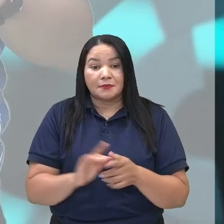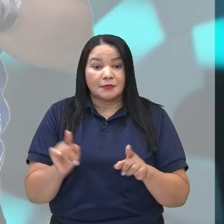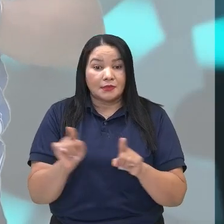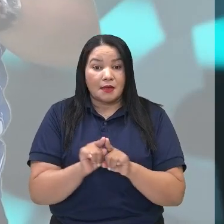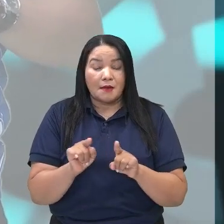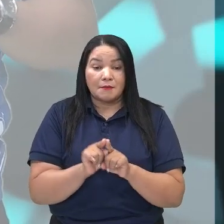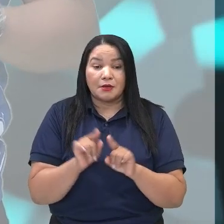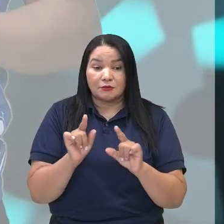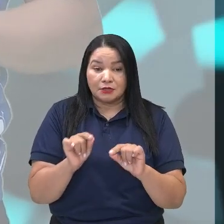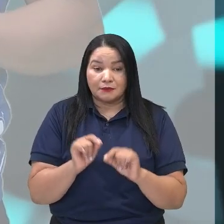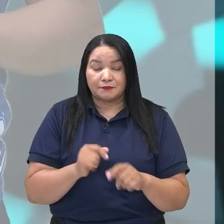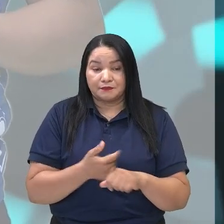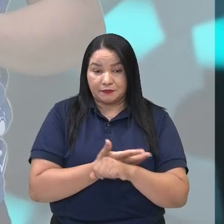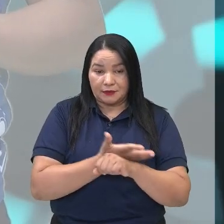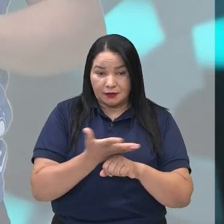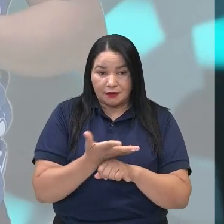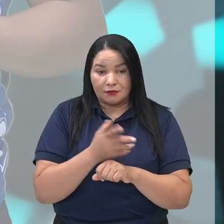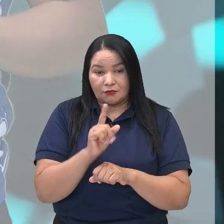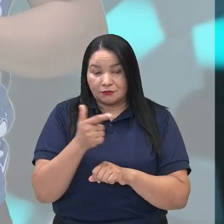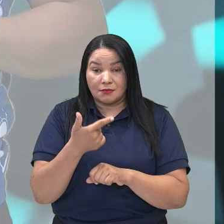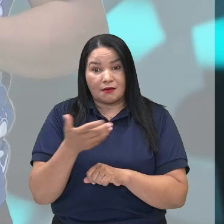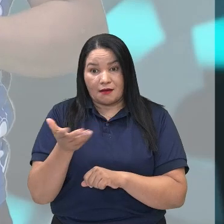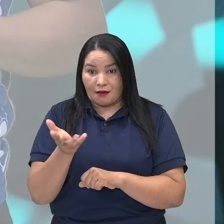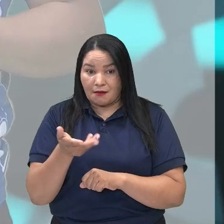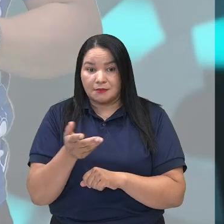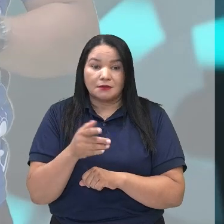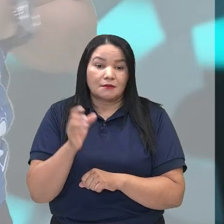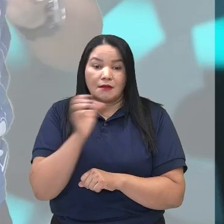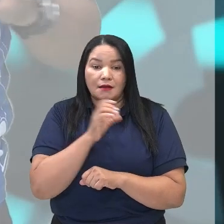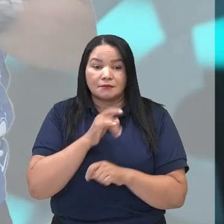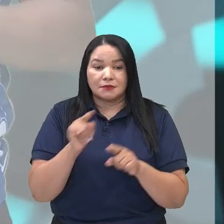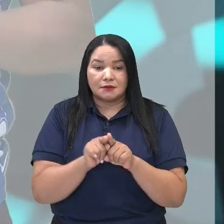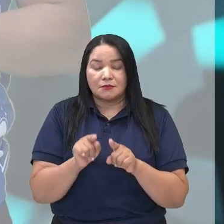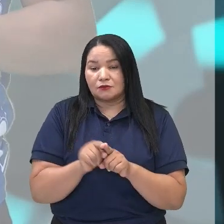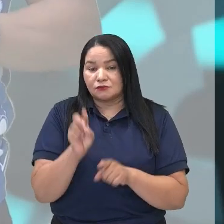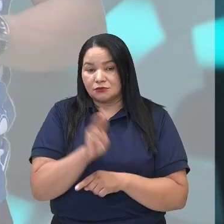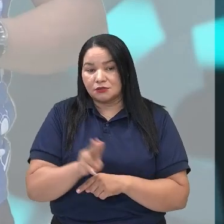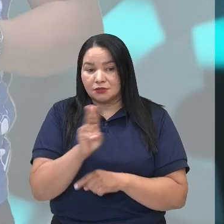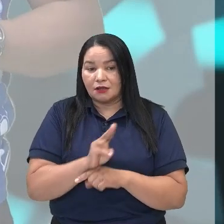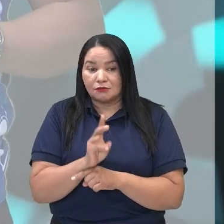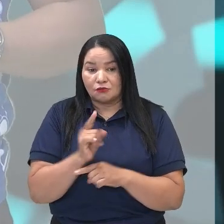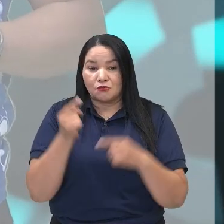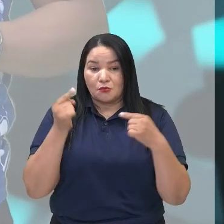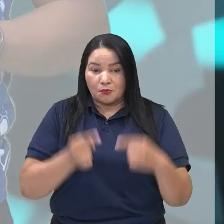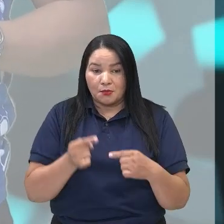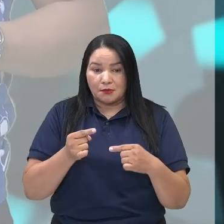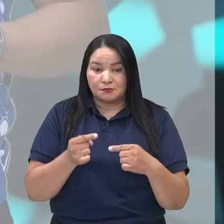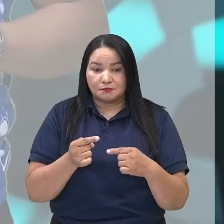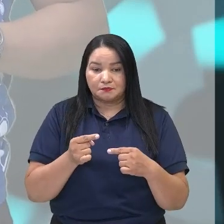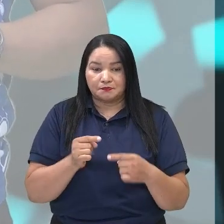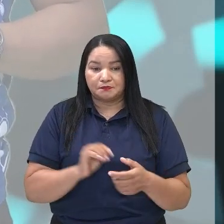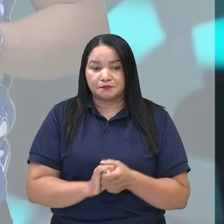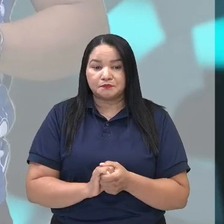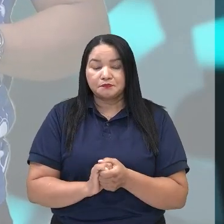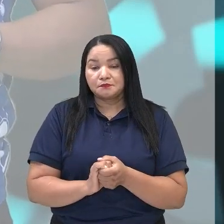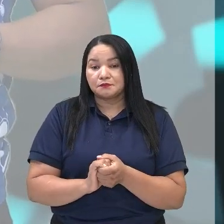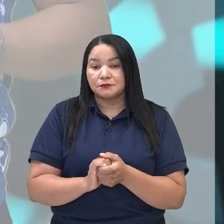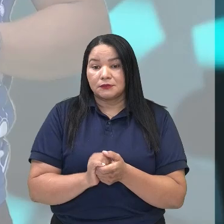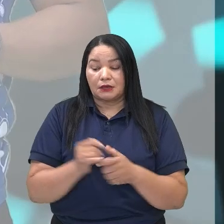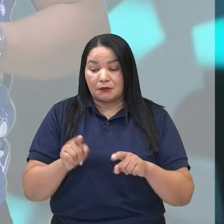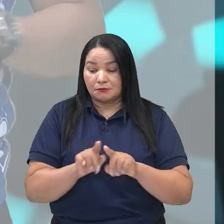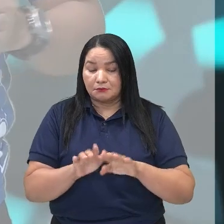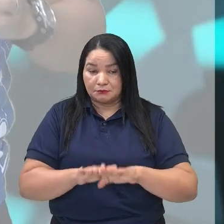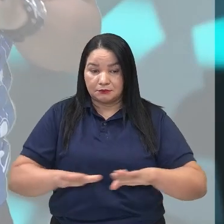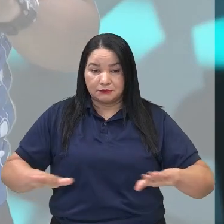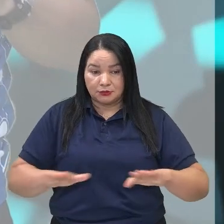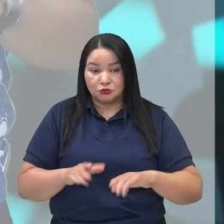grama ela é mais rápida e ela é tradicionalmente usada em torneios como o de Wimbledon. O piso duro, as quadras desse